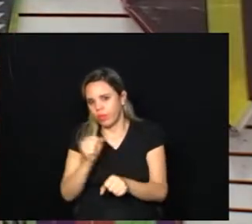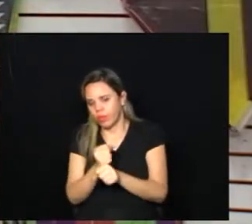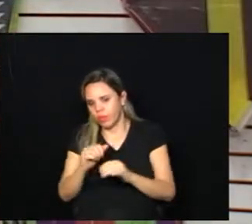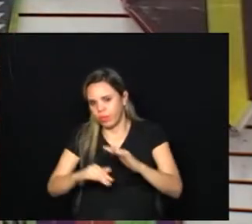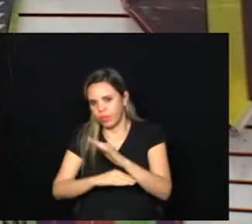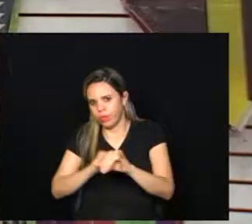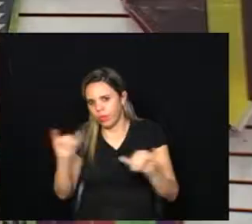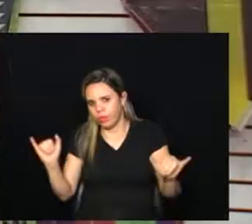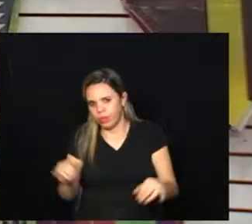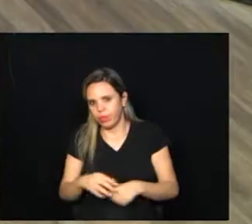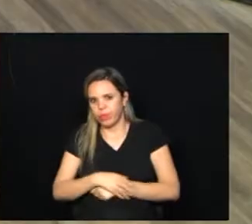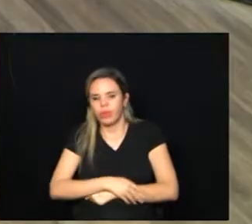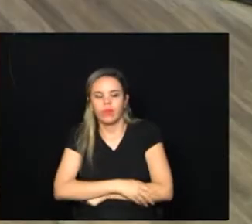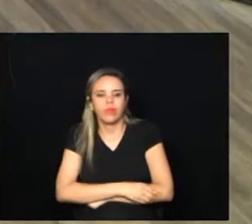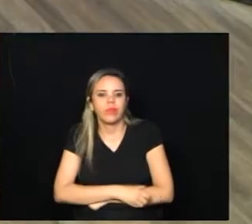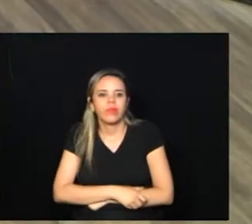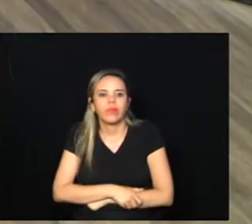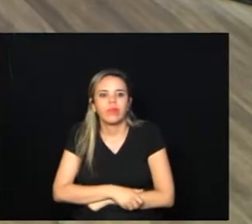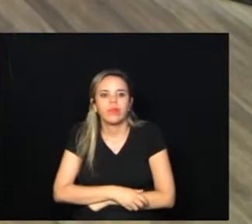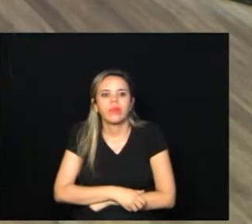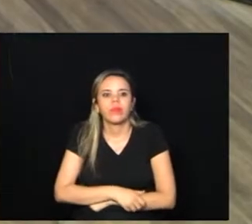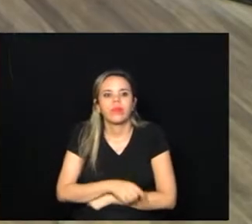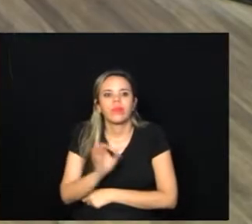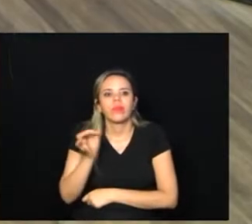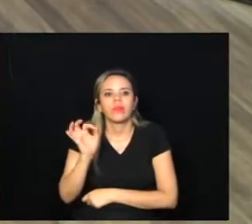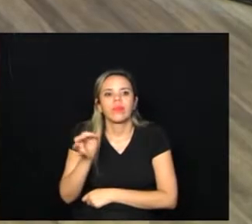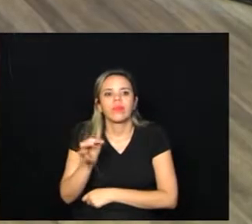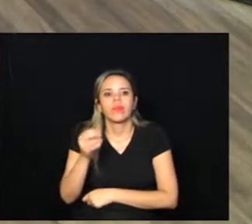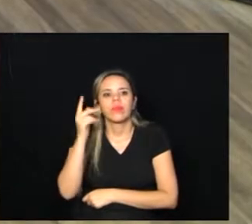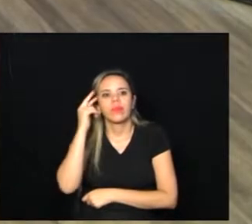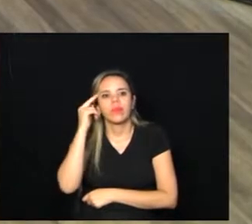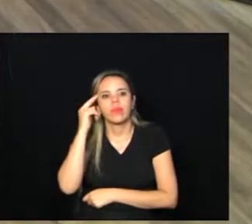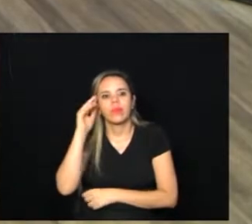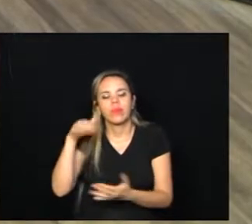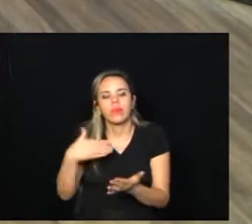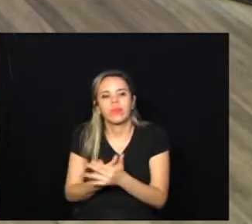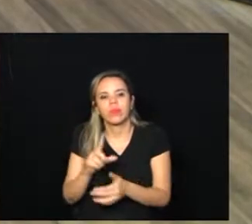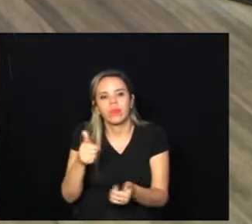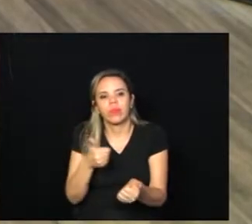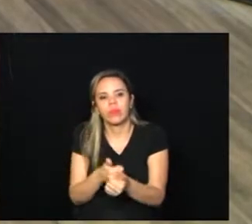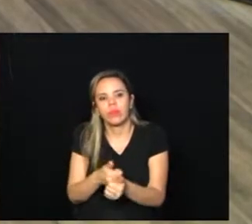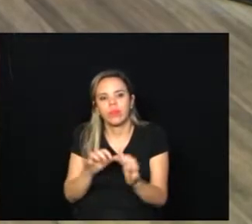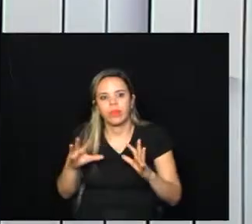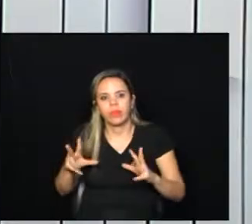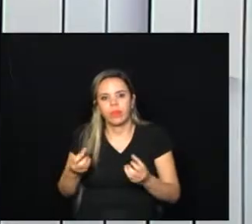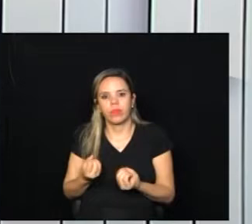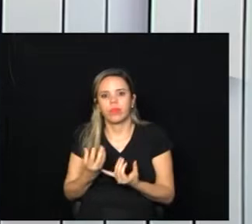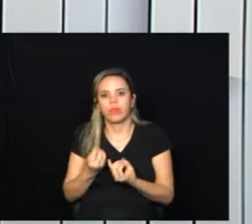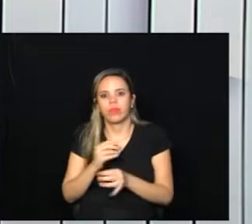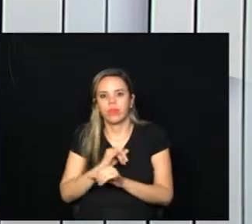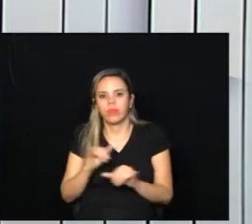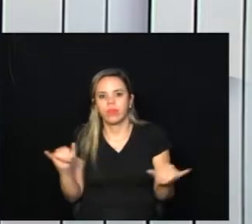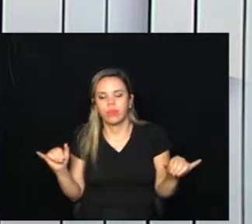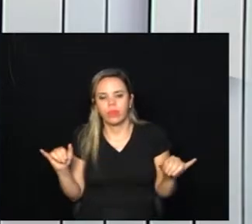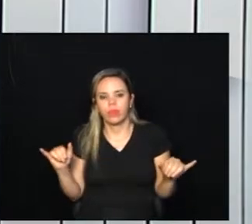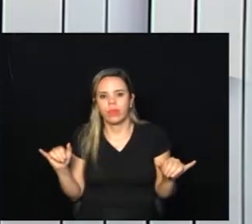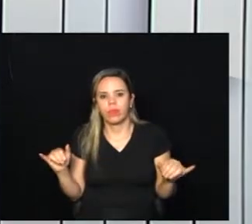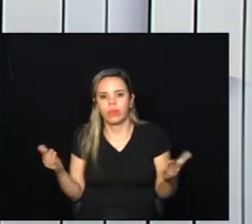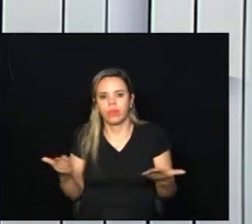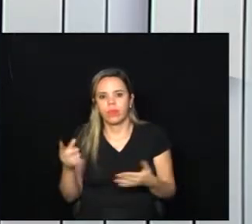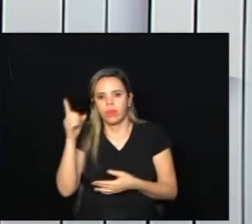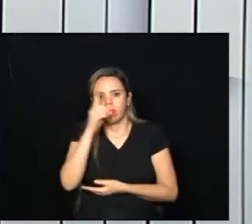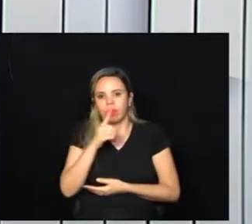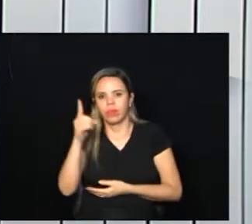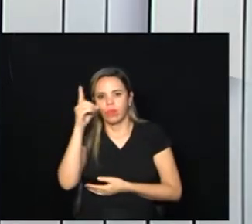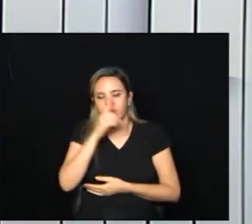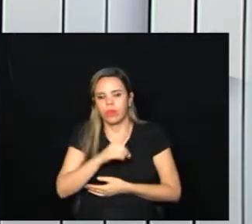Câmara Notícia. Está certo, então, André Aranha, até daqui a pouco com todas as informações neste